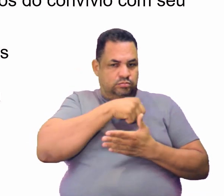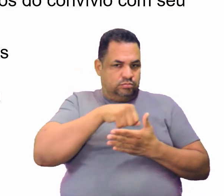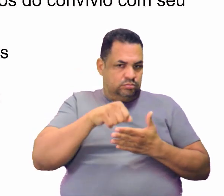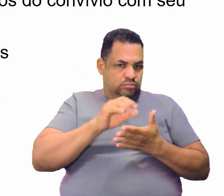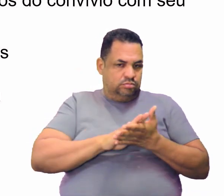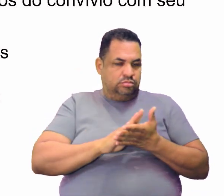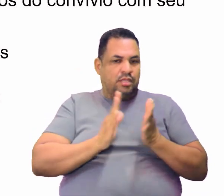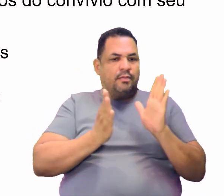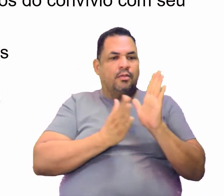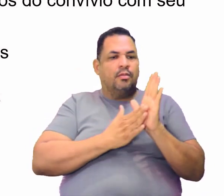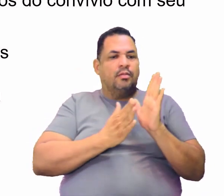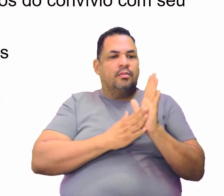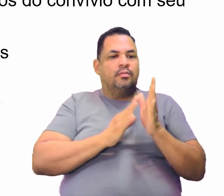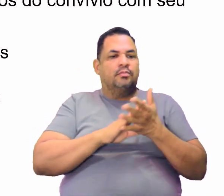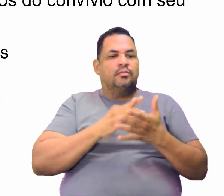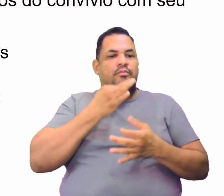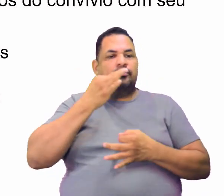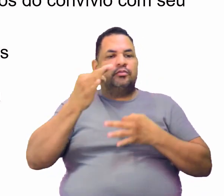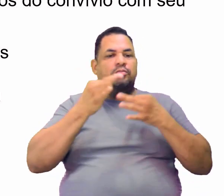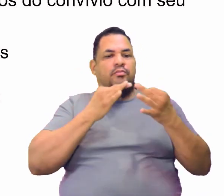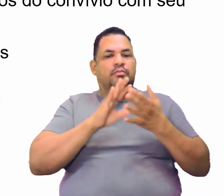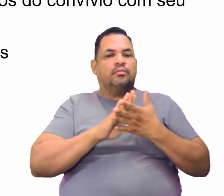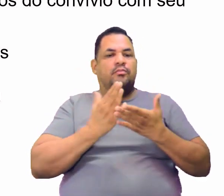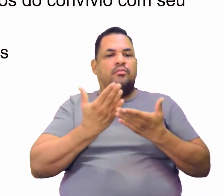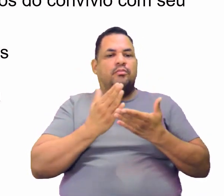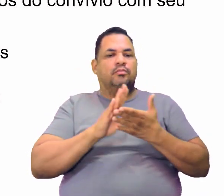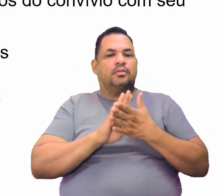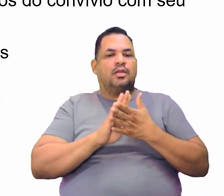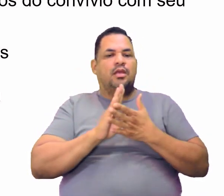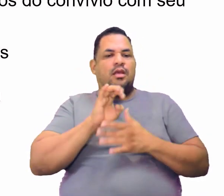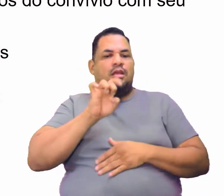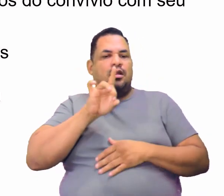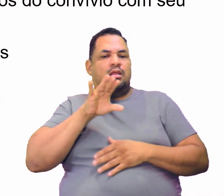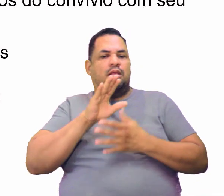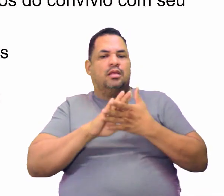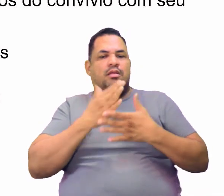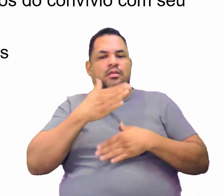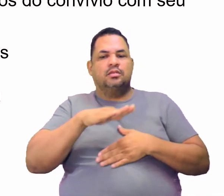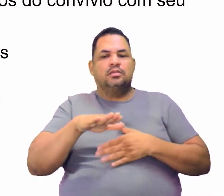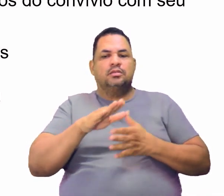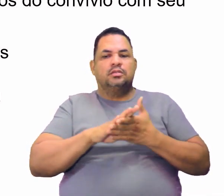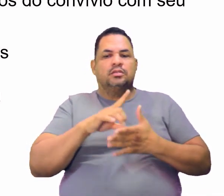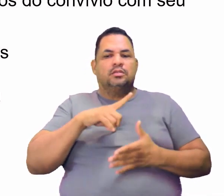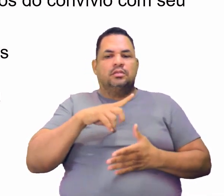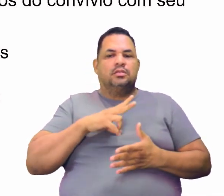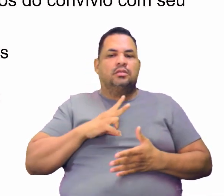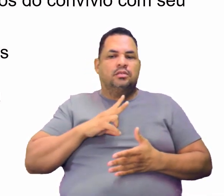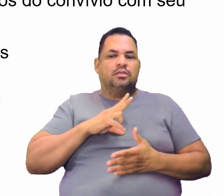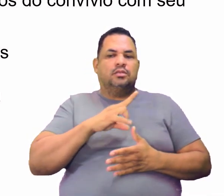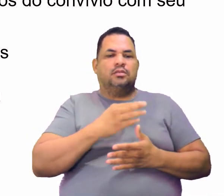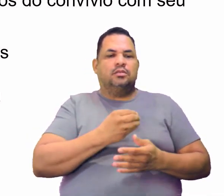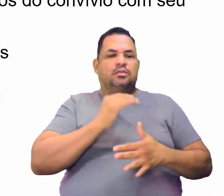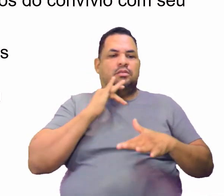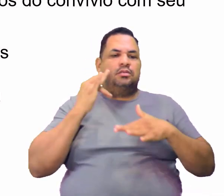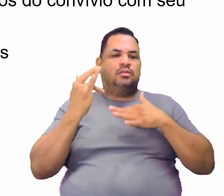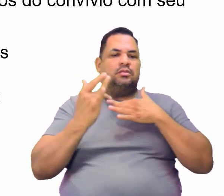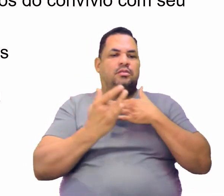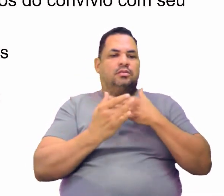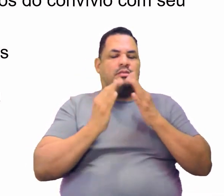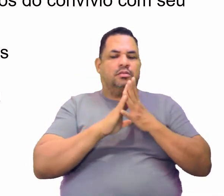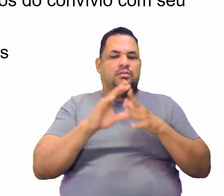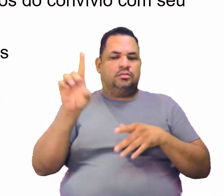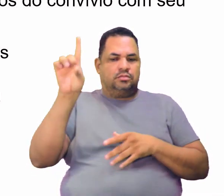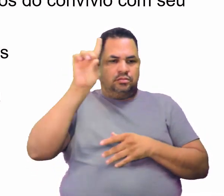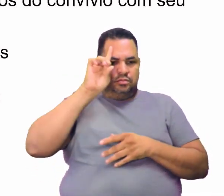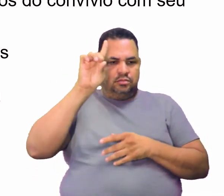propósito a. Criticar a alienação das crianças promovida pela forte presença das mídias de massa em